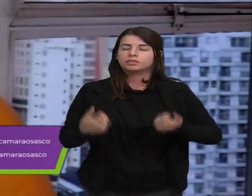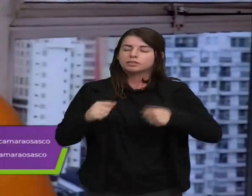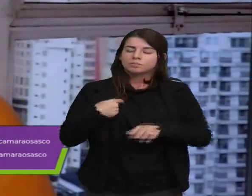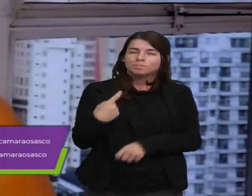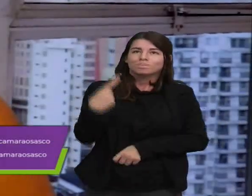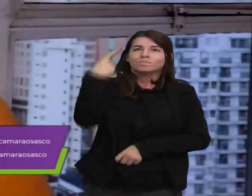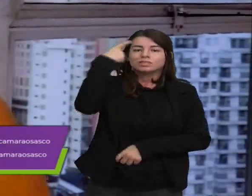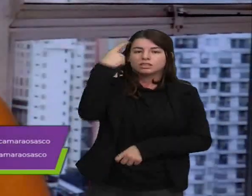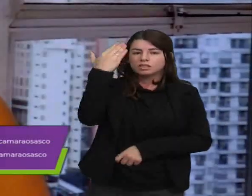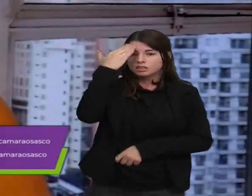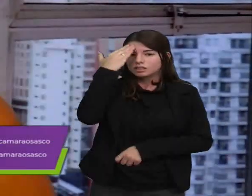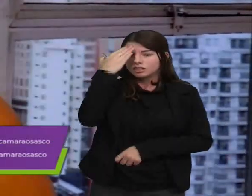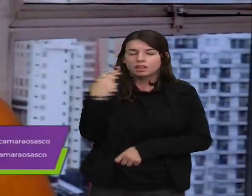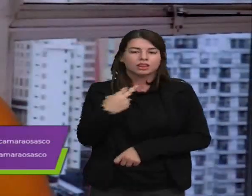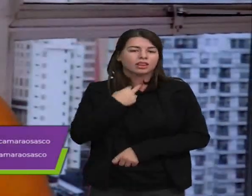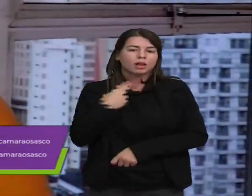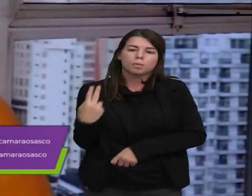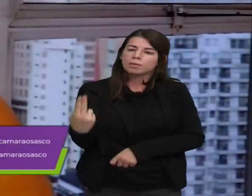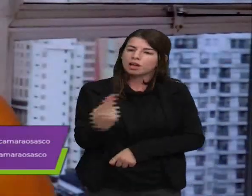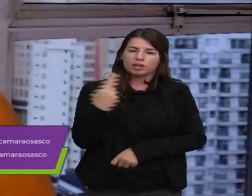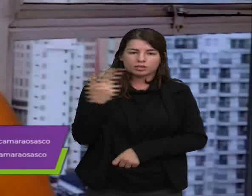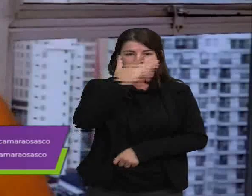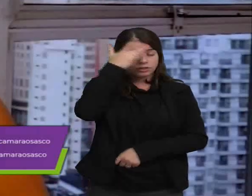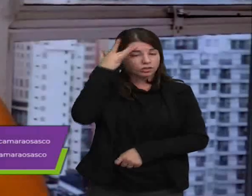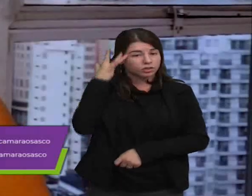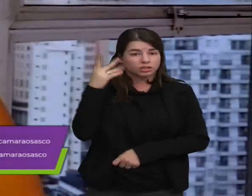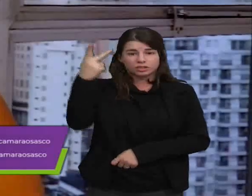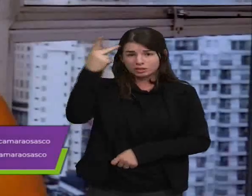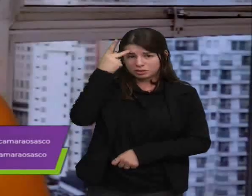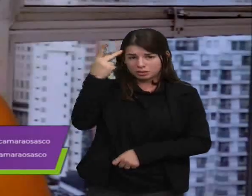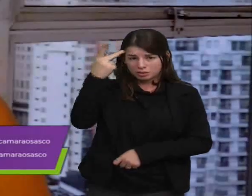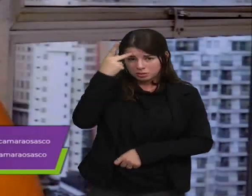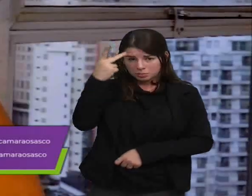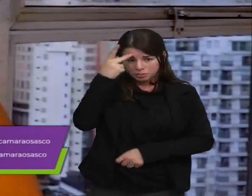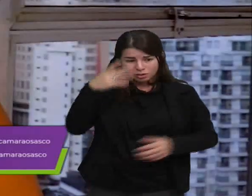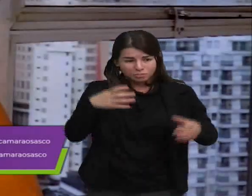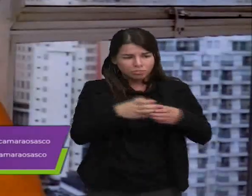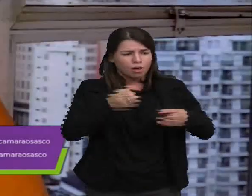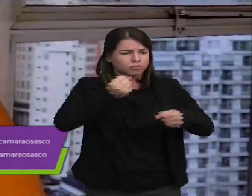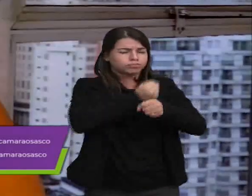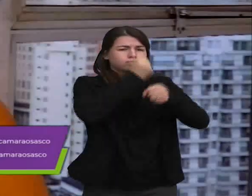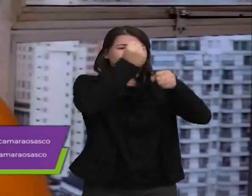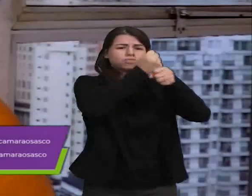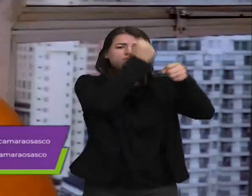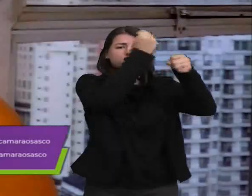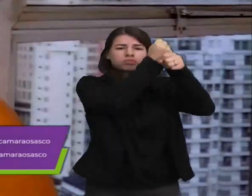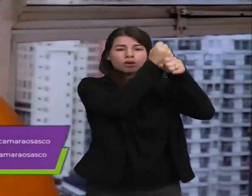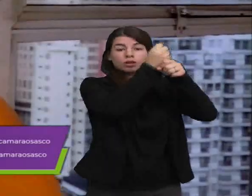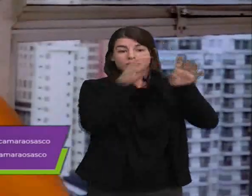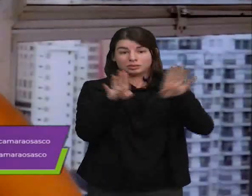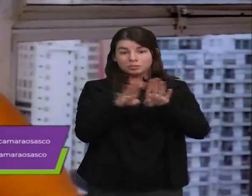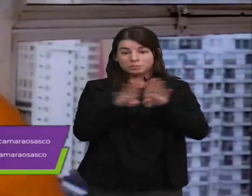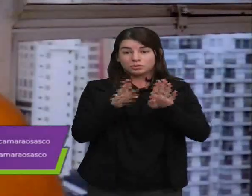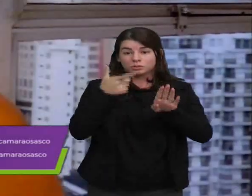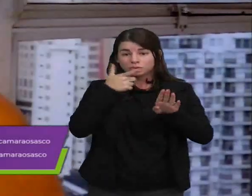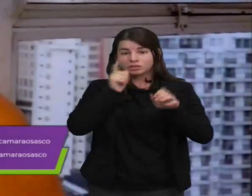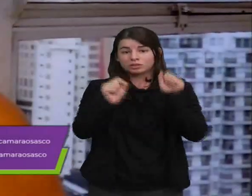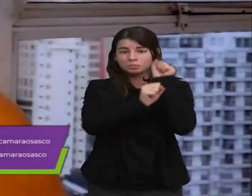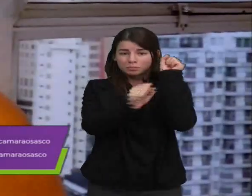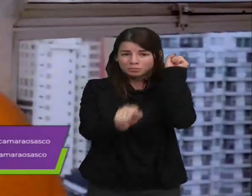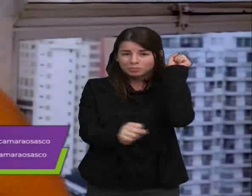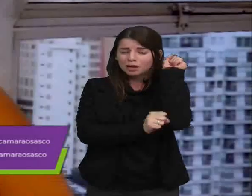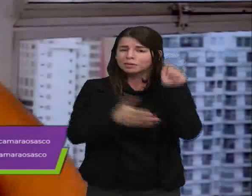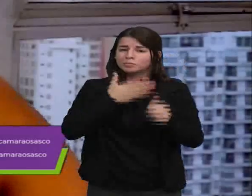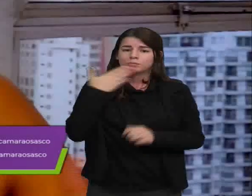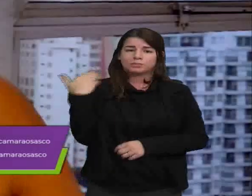refletir. Não dá para o povo de São Paulo que coletivamente construiu um patrimônio como a Sabesp, a maior empresa de saneamento do Brasil,